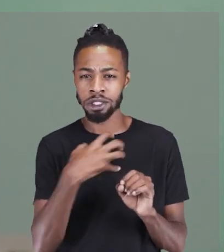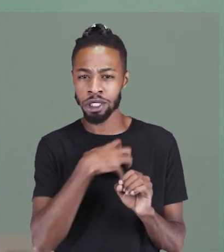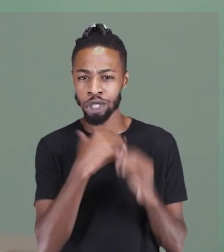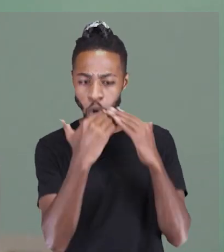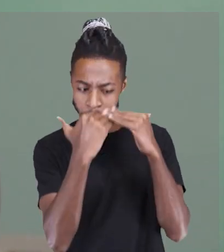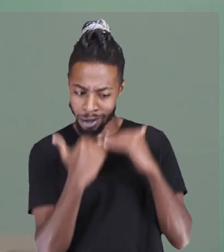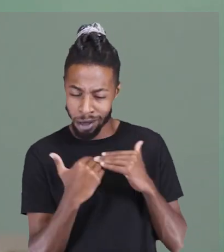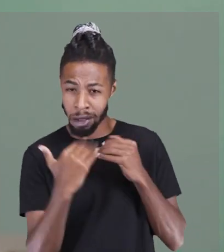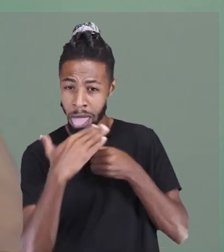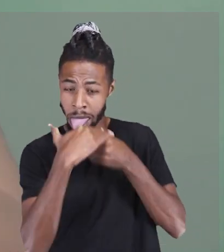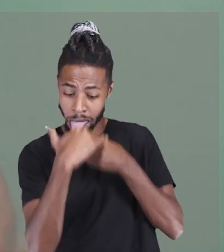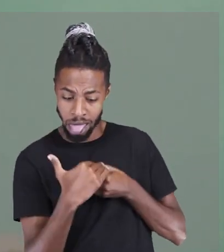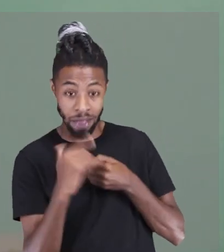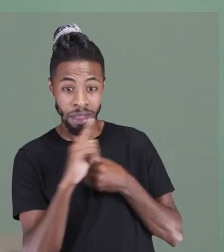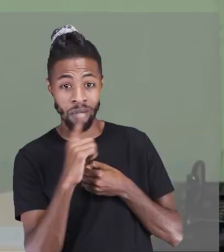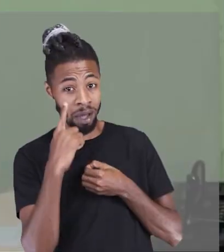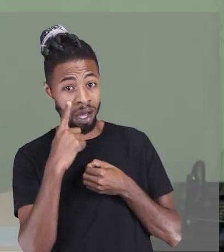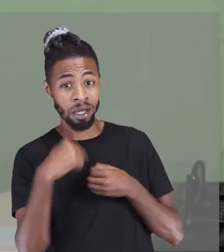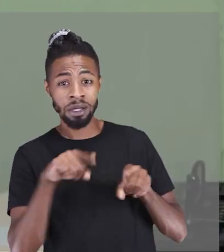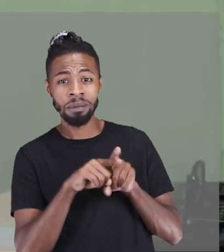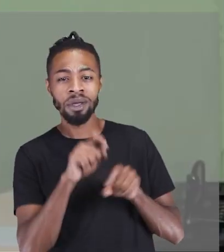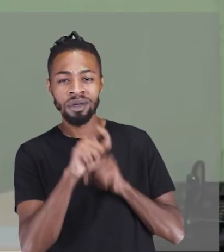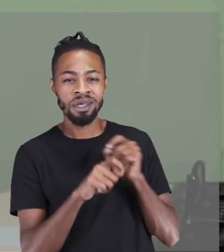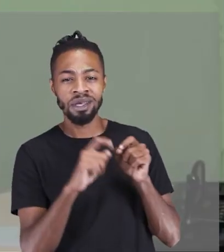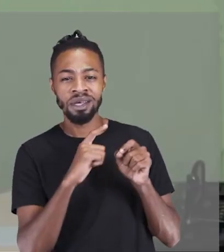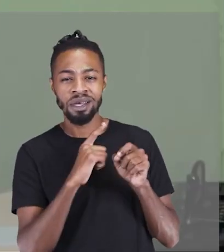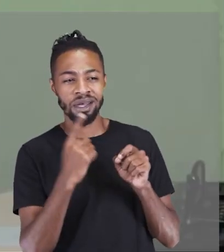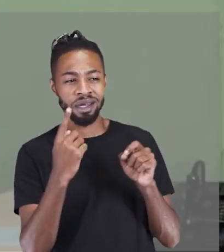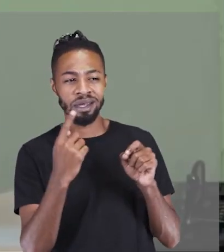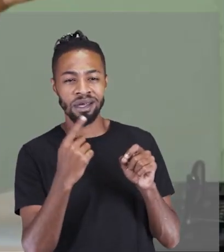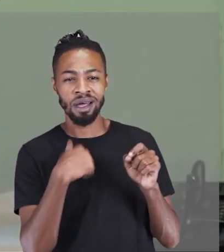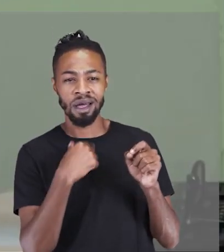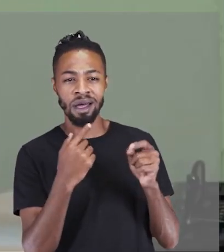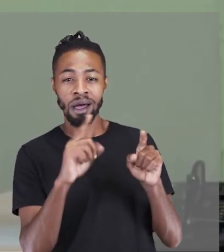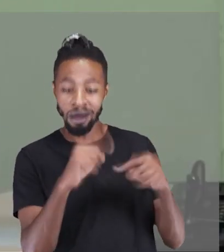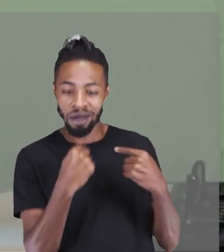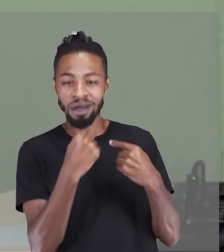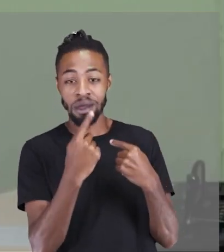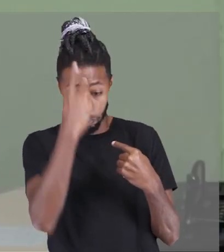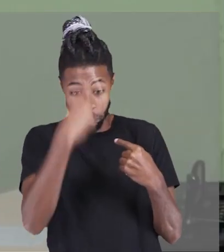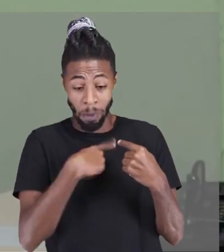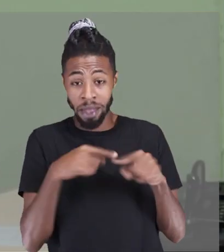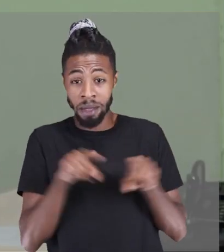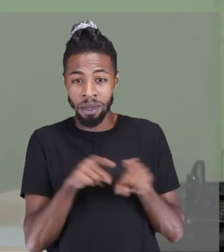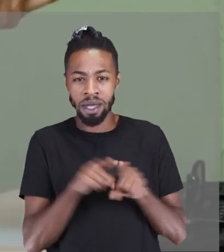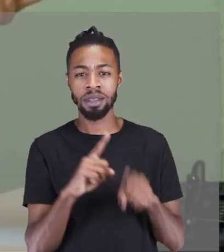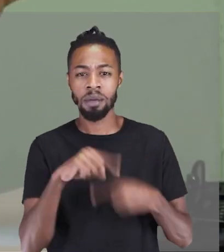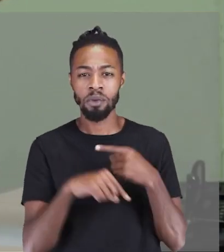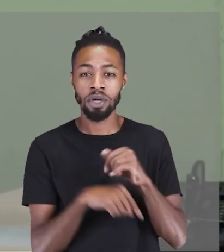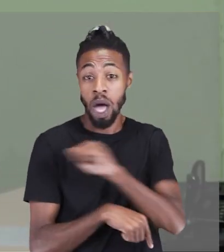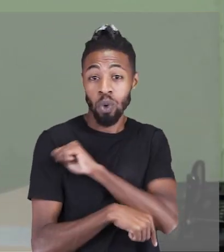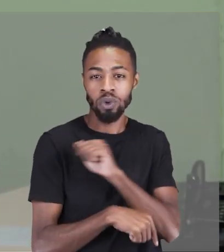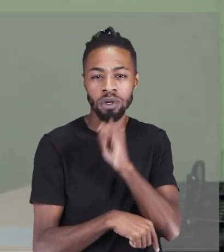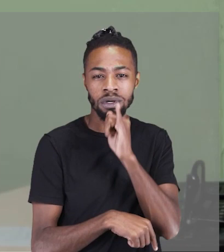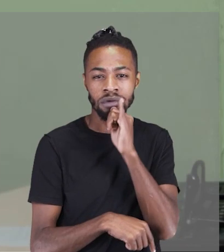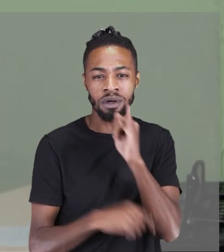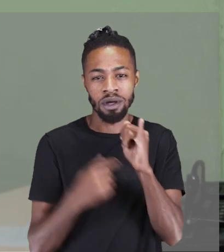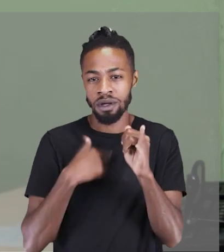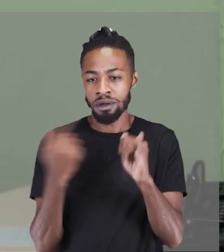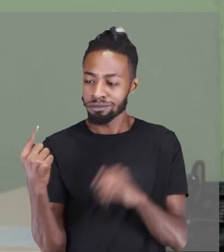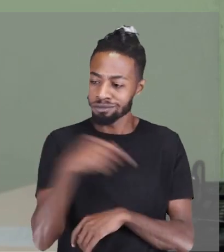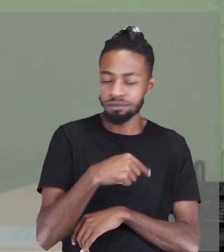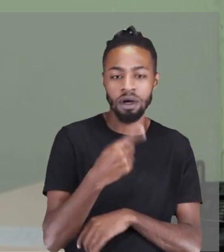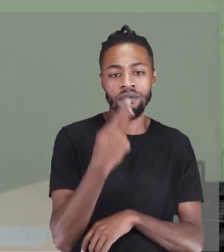bullying, e eles não abriam o jogo. E aí, para não se sentir humilhado, eles também começaram a fazer racismo contra eles mesmos. Até que